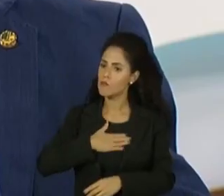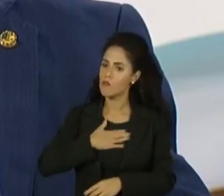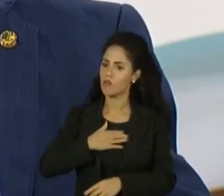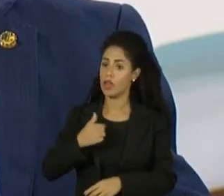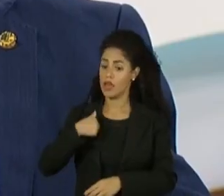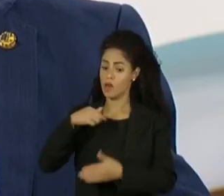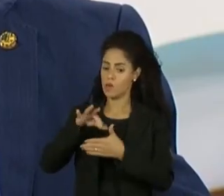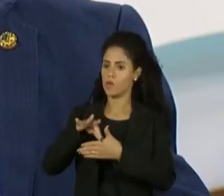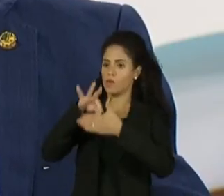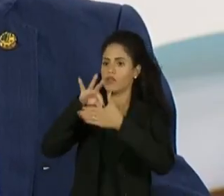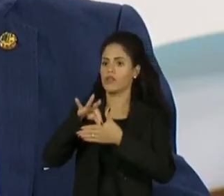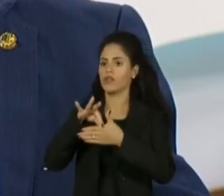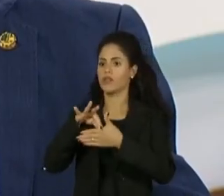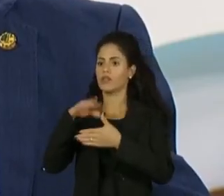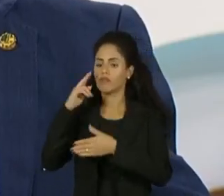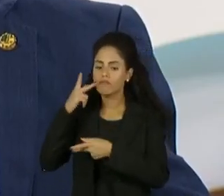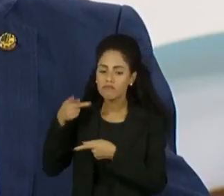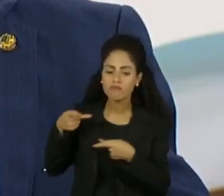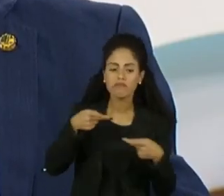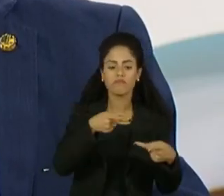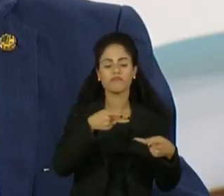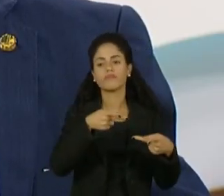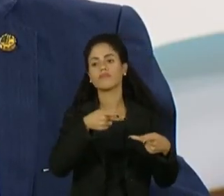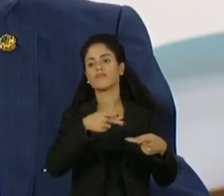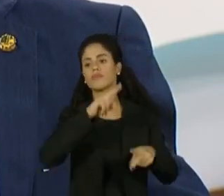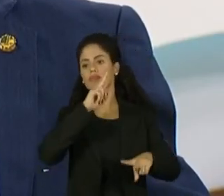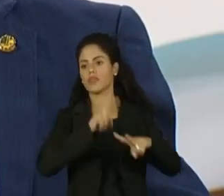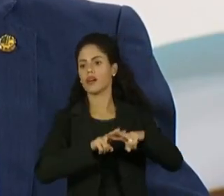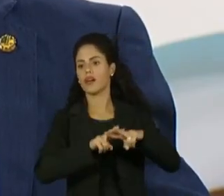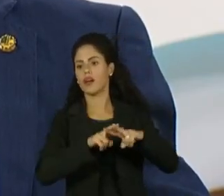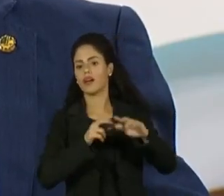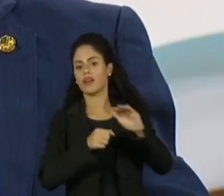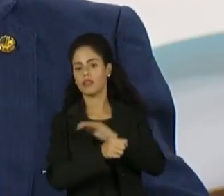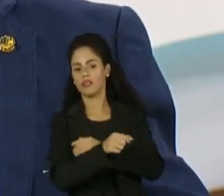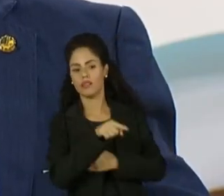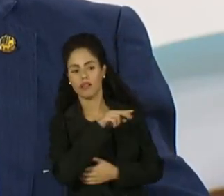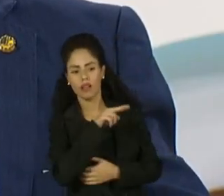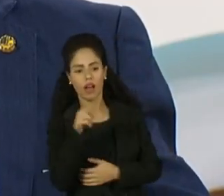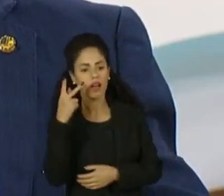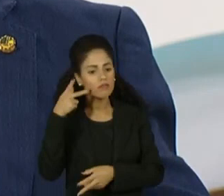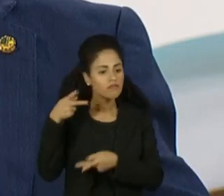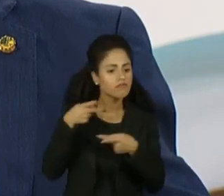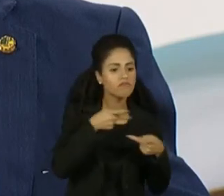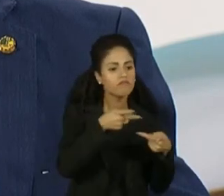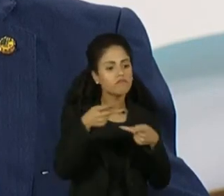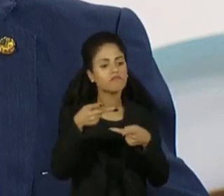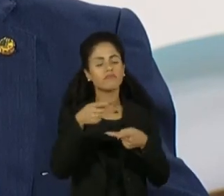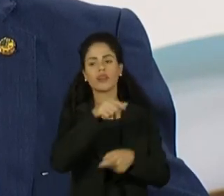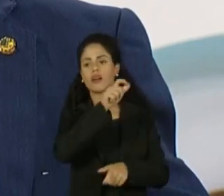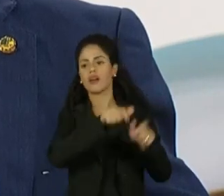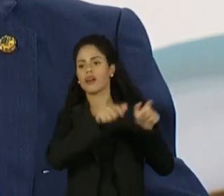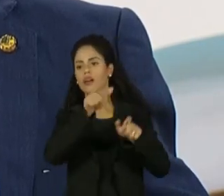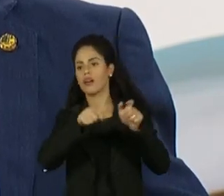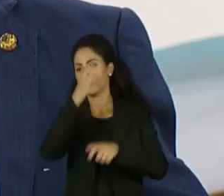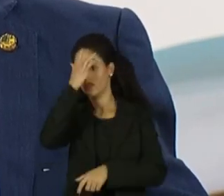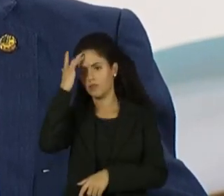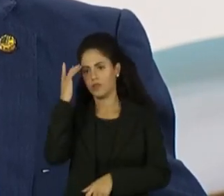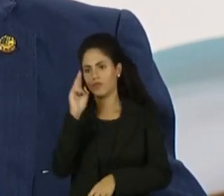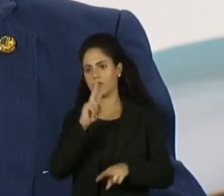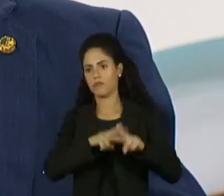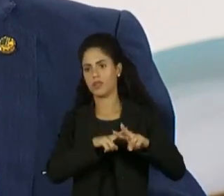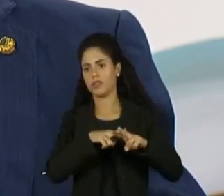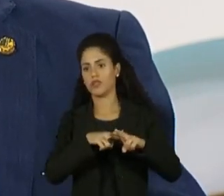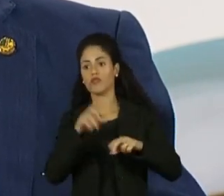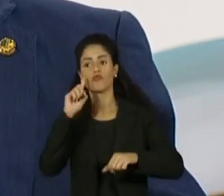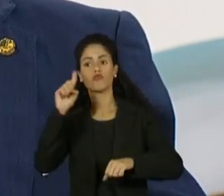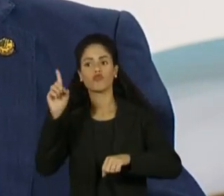Eu, como líder da oposição, visitei a cadeia, a Papuda, a Colmeia, vi a condição dos presos.